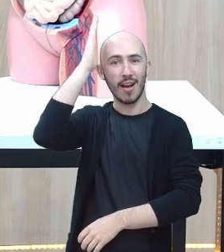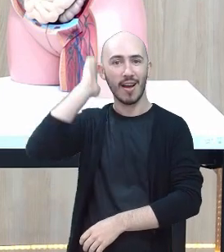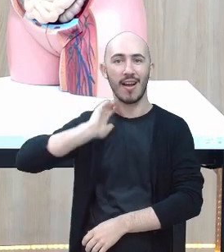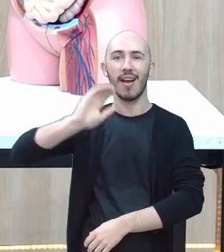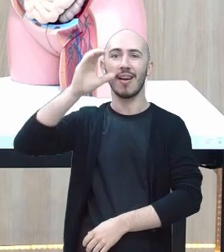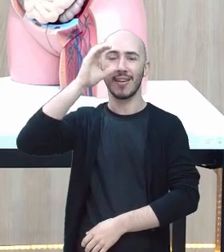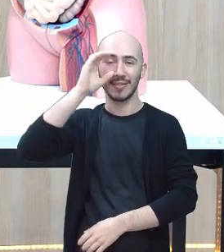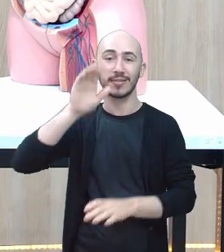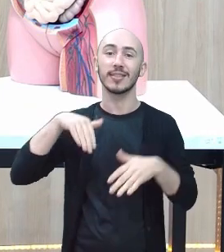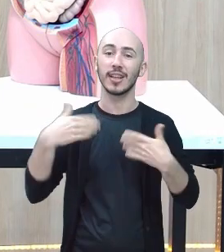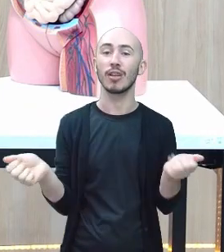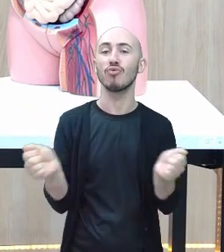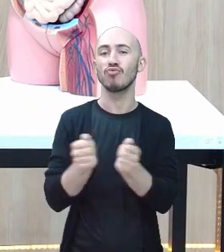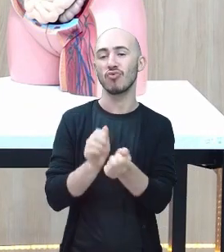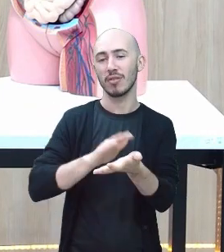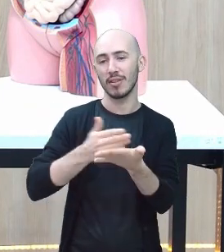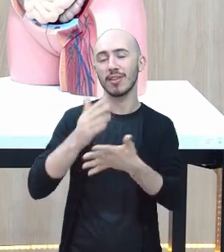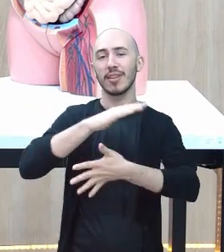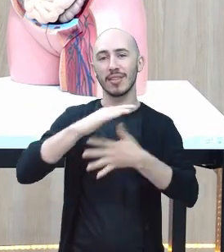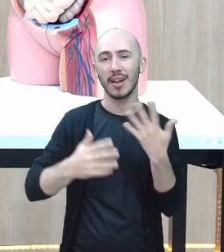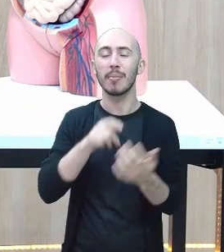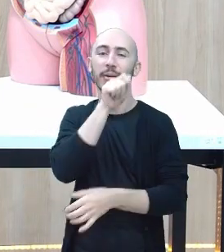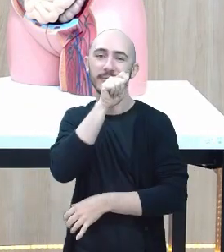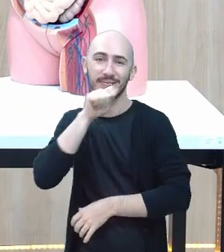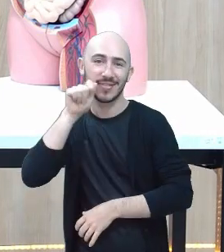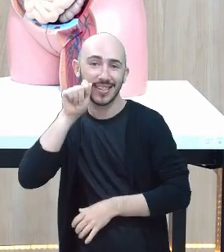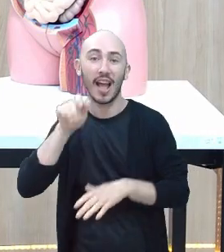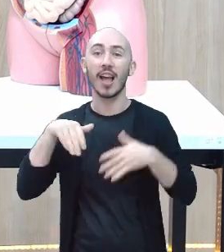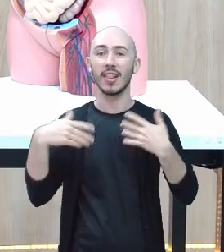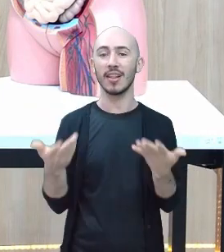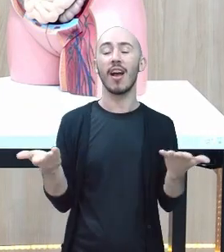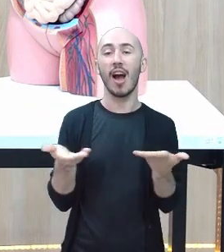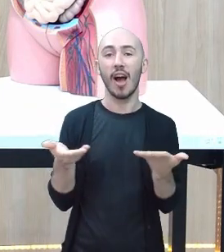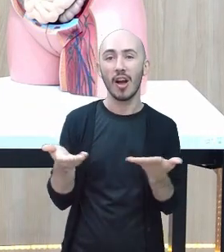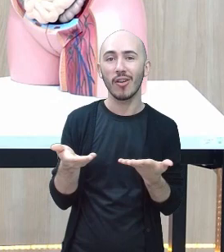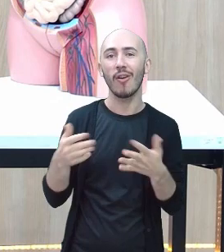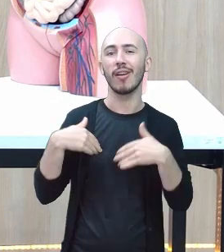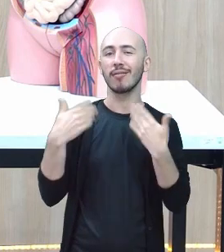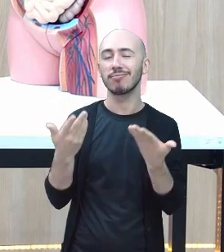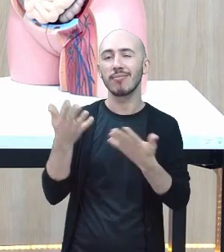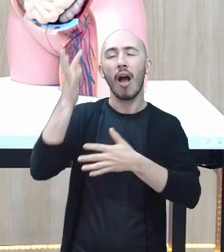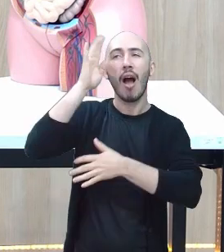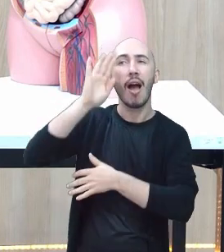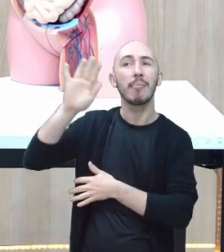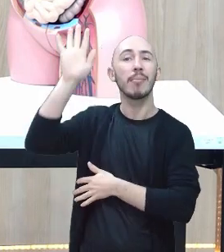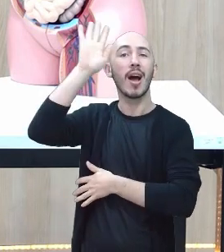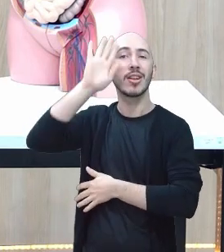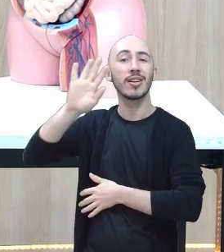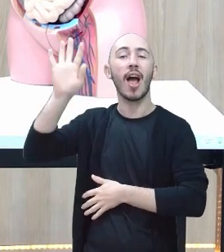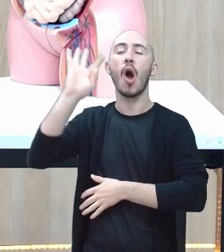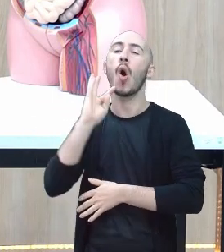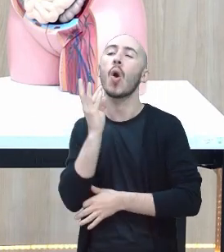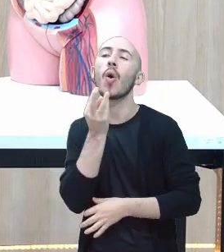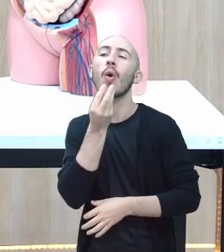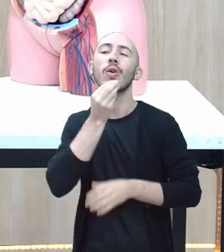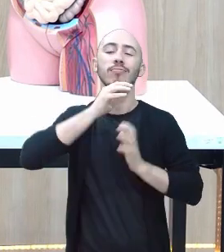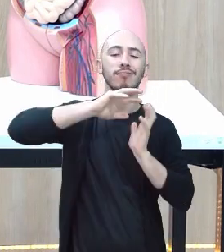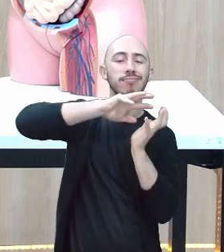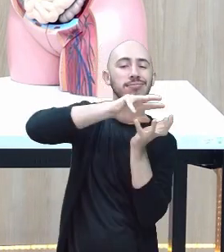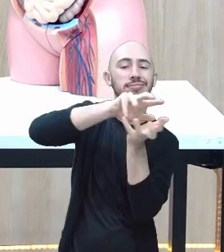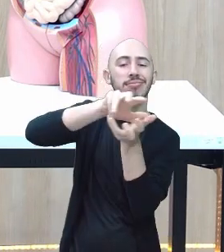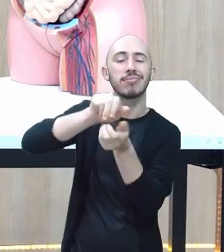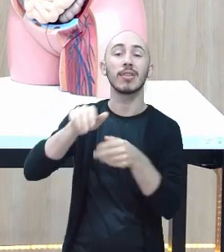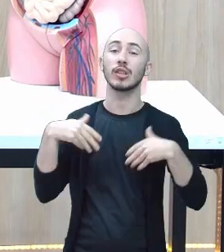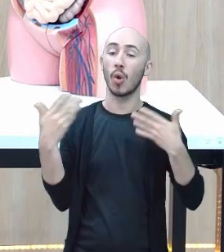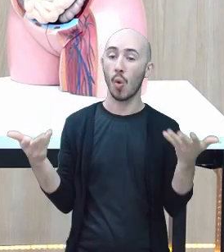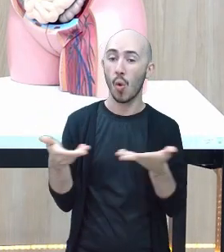Estou aqui com o intérprete de Libras, Anderson, e vamos fazer uma linda viagem ao mundo do conhecimento. Hoje, um